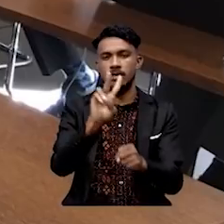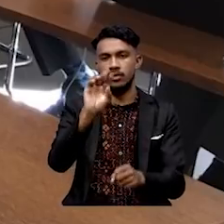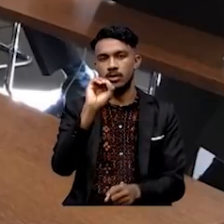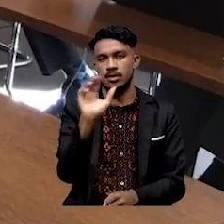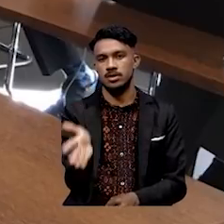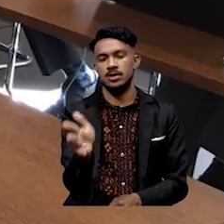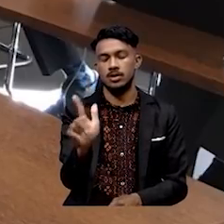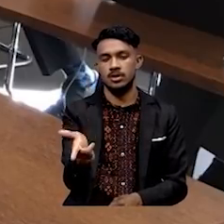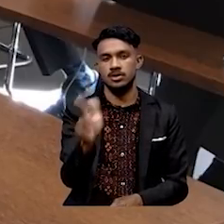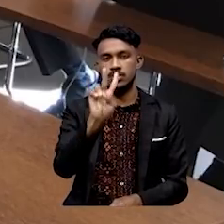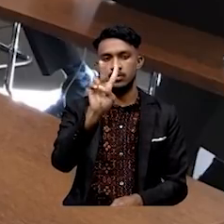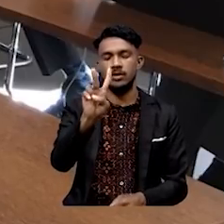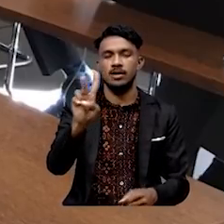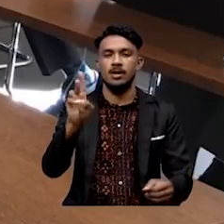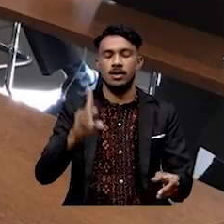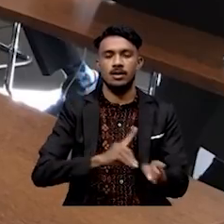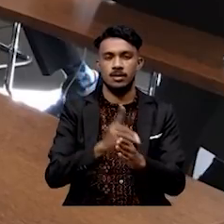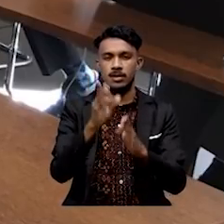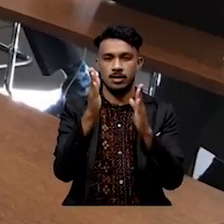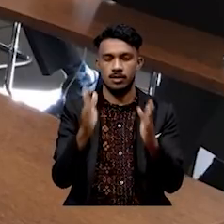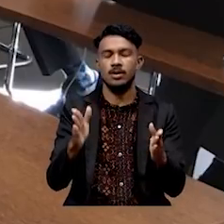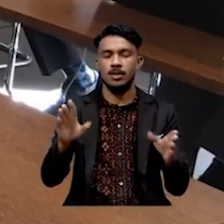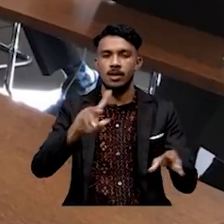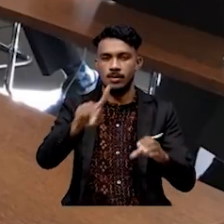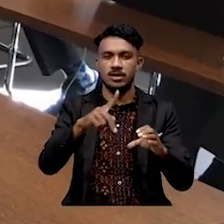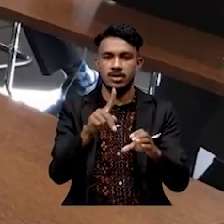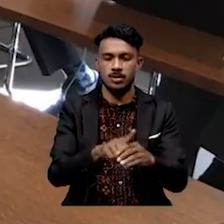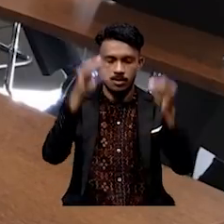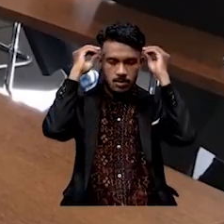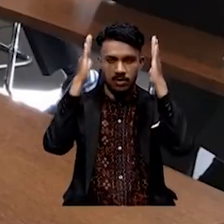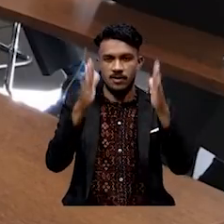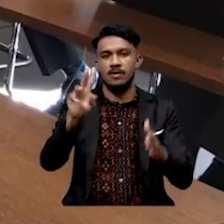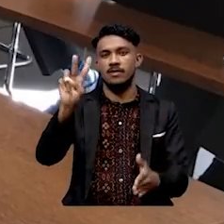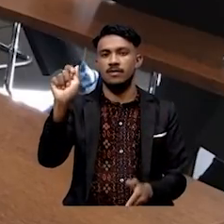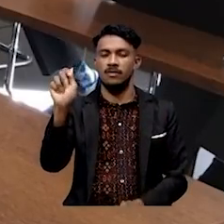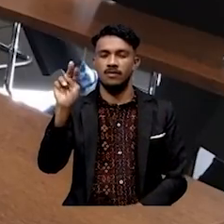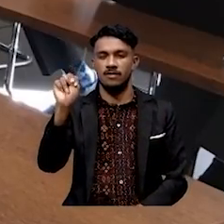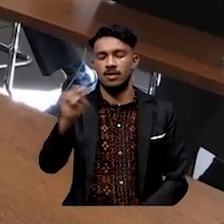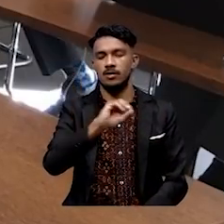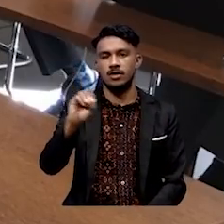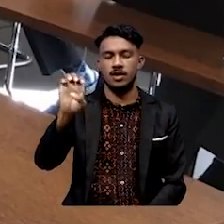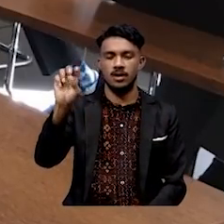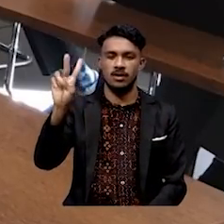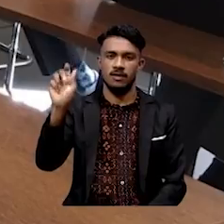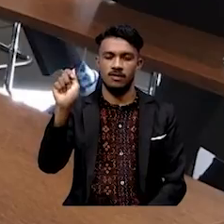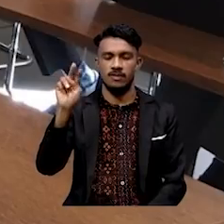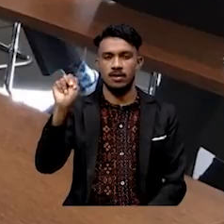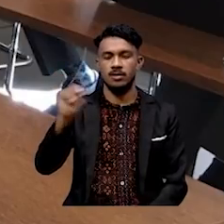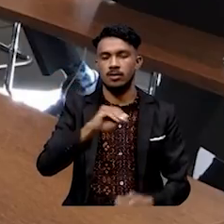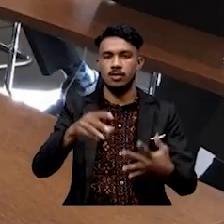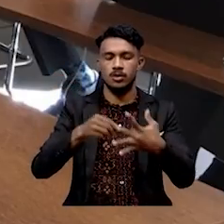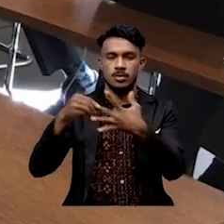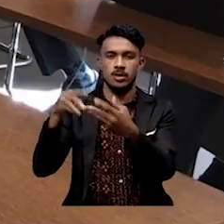Siranbe participa em reunião, né? Hanesan Sir Michael Wood, Professor Van Low, Aaron Stoger, no mostra especialista Dr.